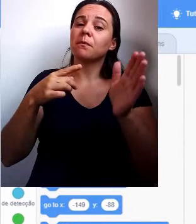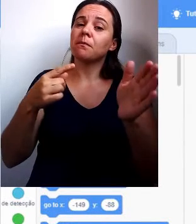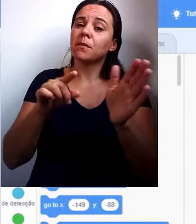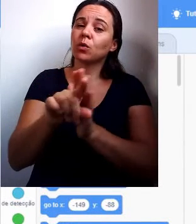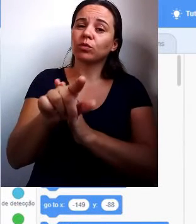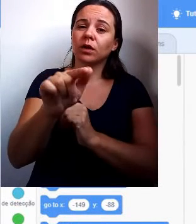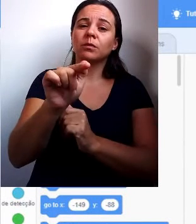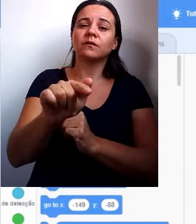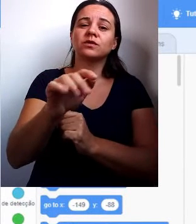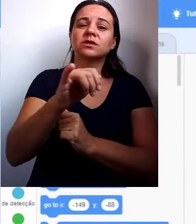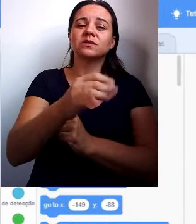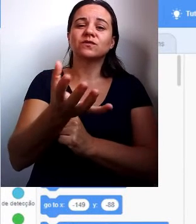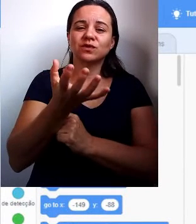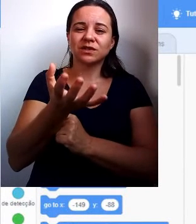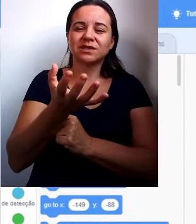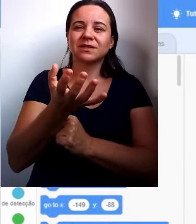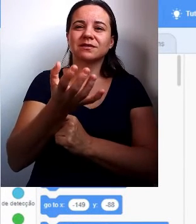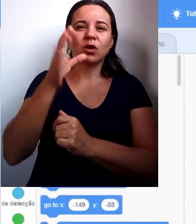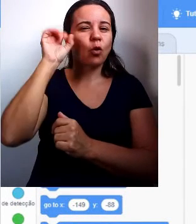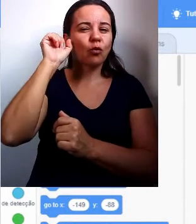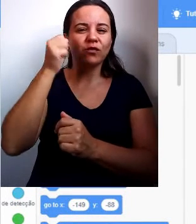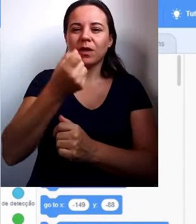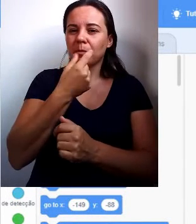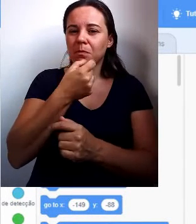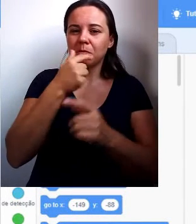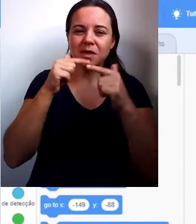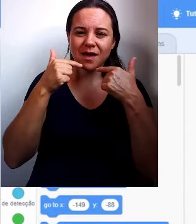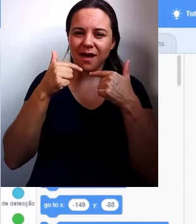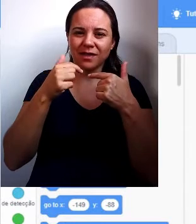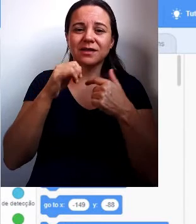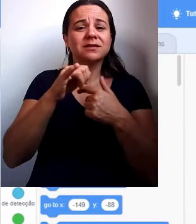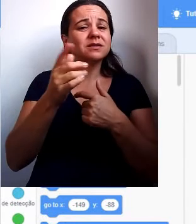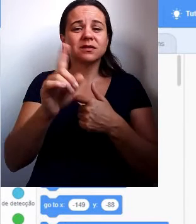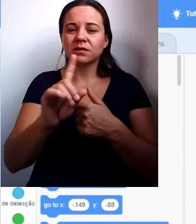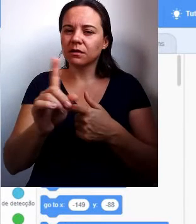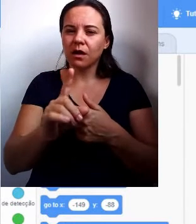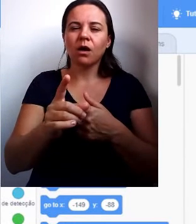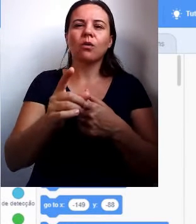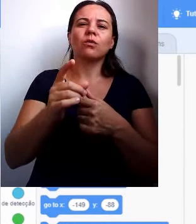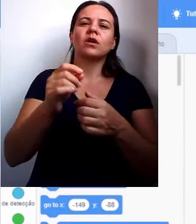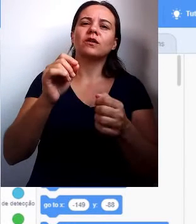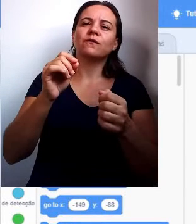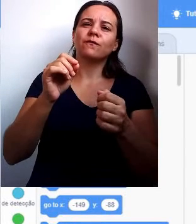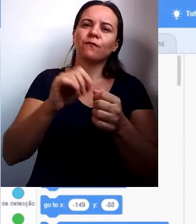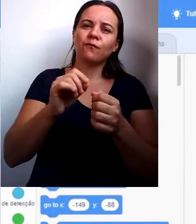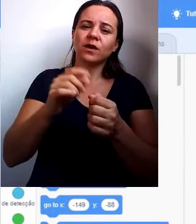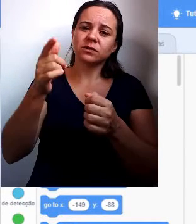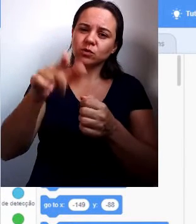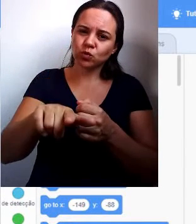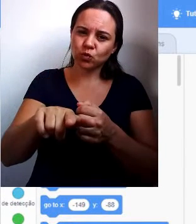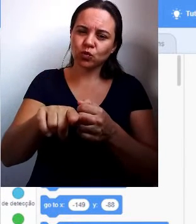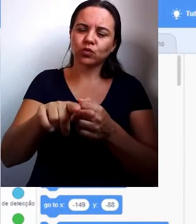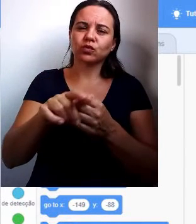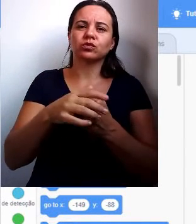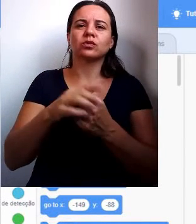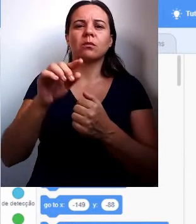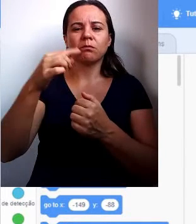vai perguntar para você se você quer ouvir a piada, vai dar a opção de sim ou não, né? Se não, ele vai repetir a questão aqui, né?